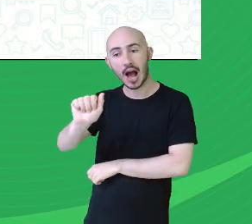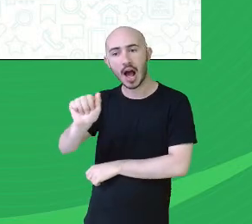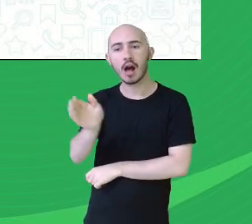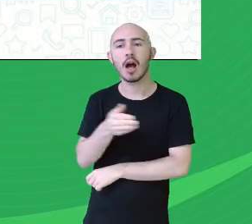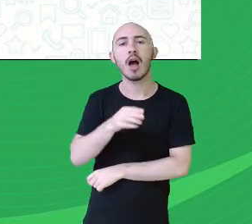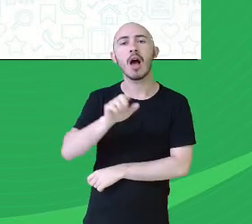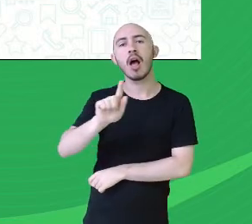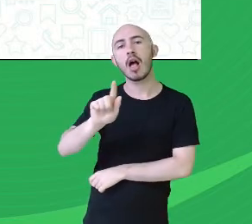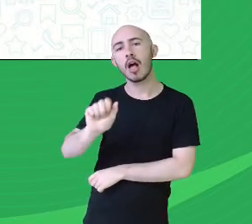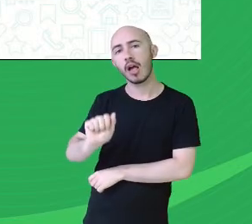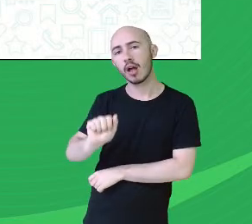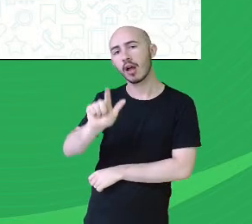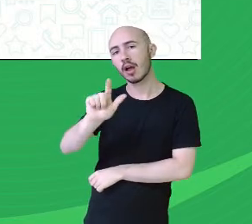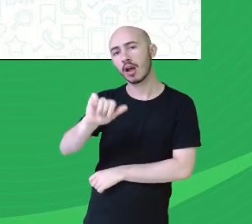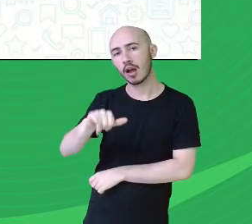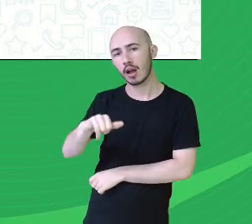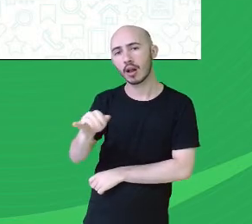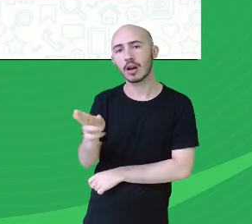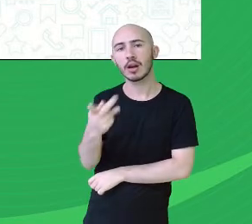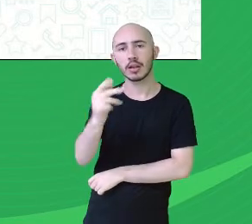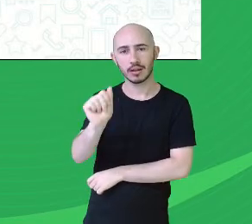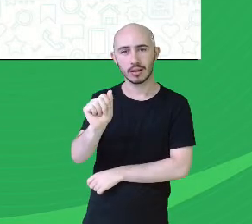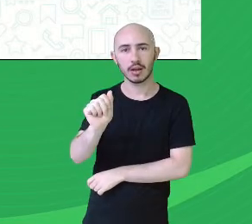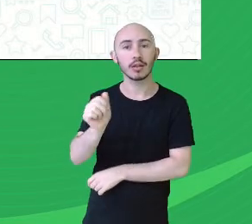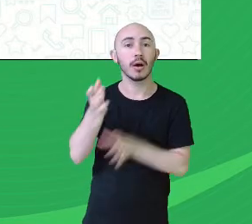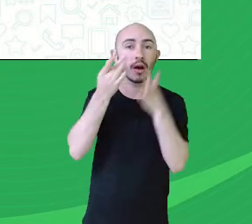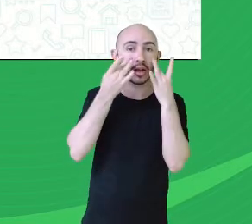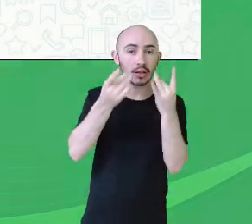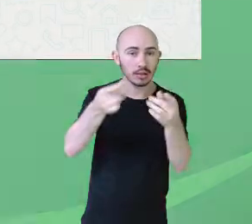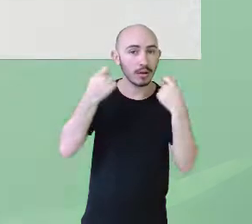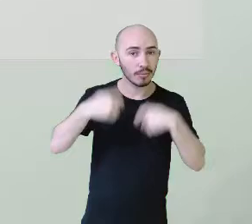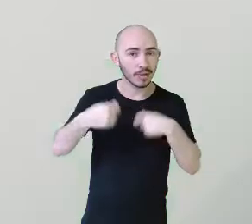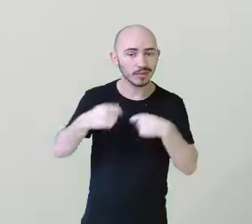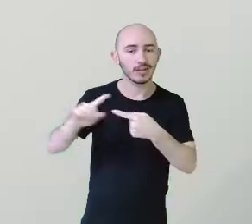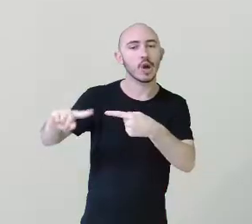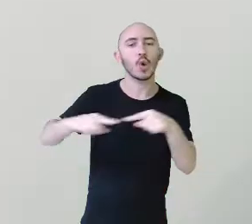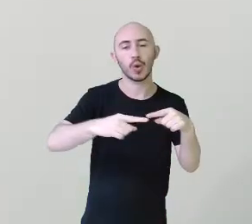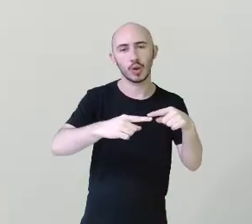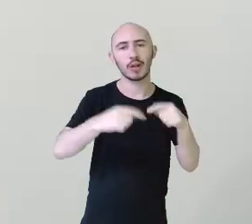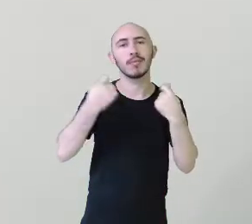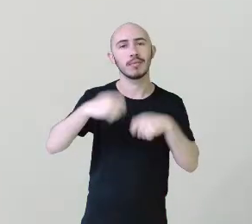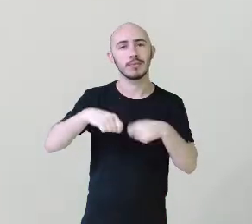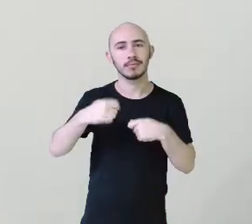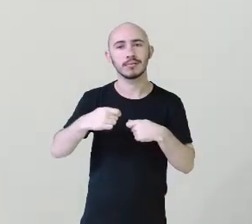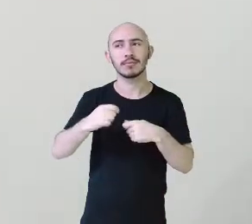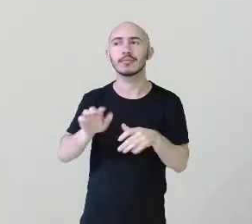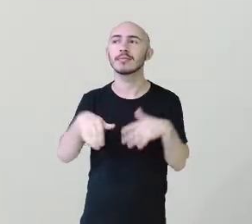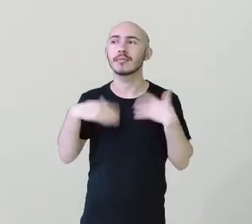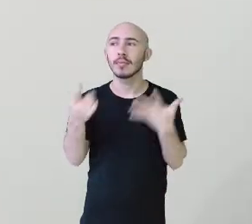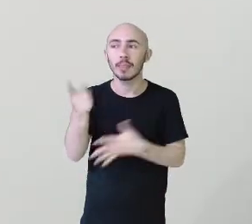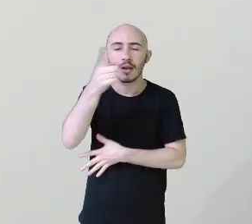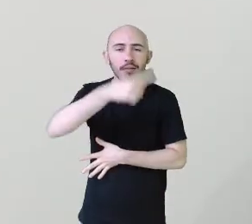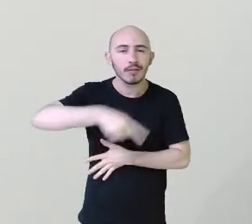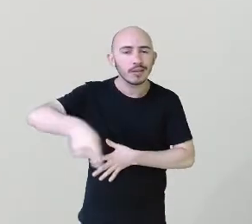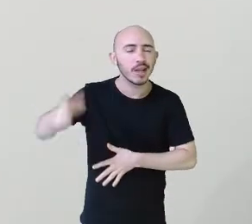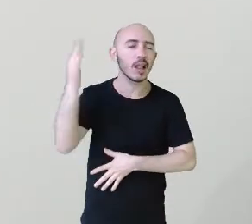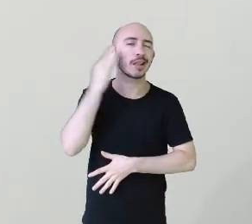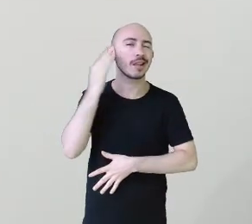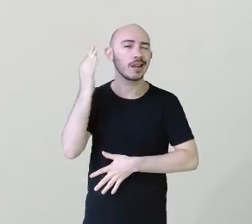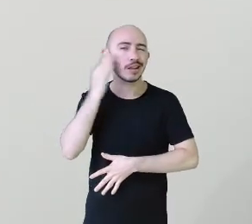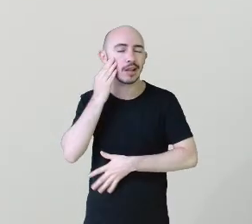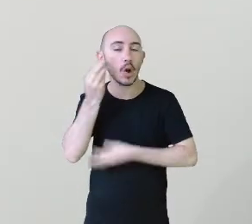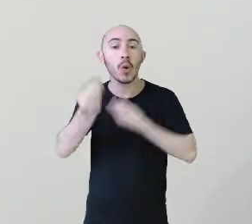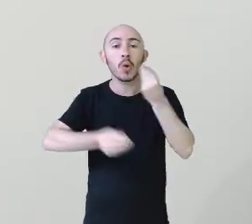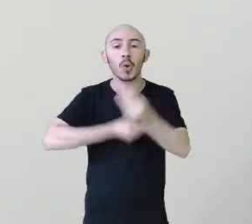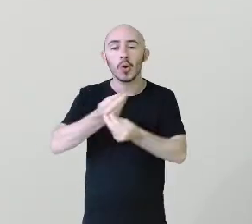ficar atento a esta concordância. Então, é isso. Vocês compreenderam